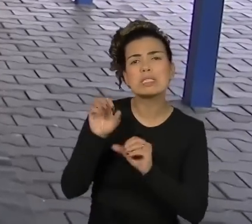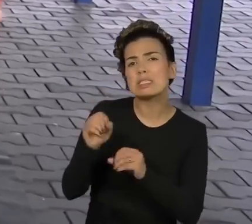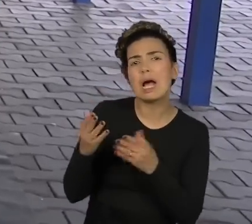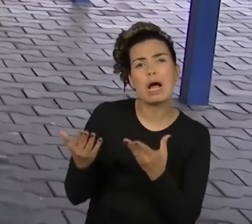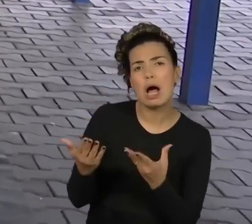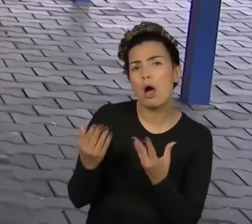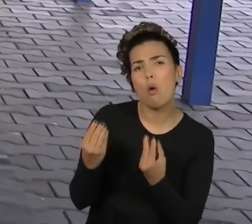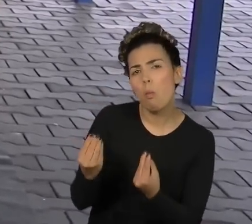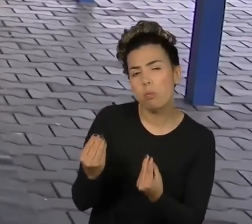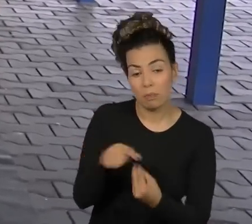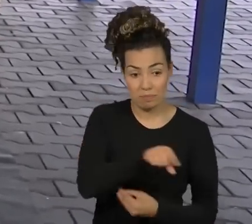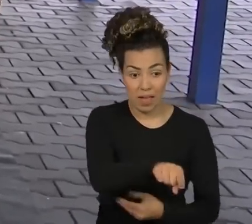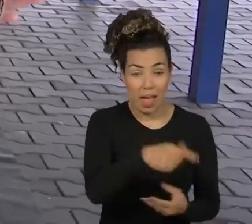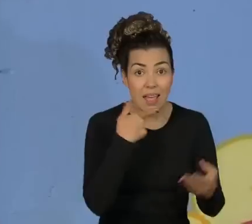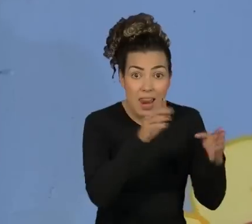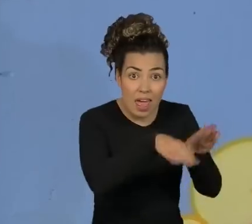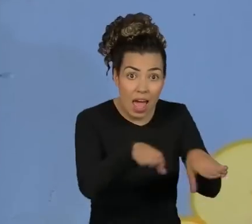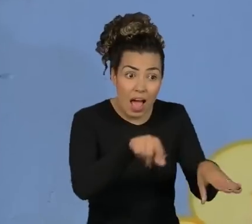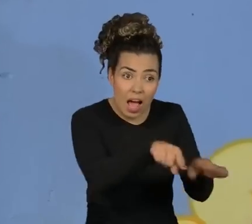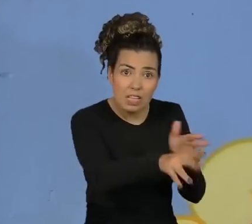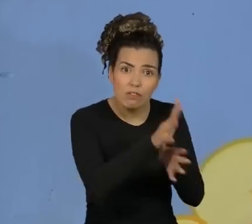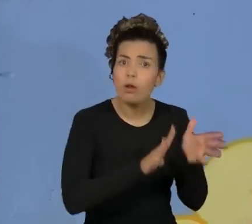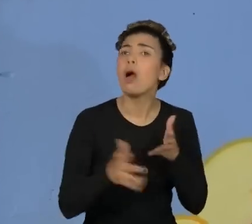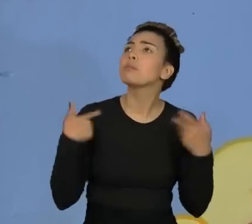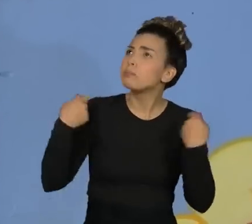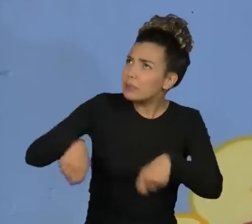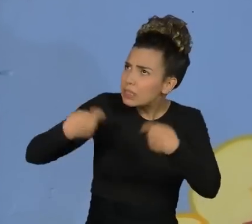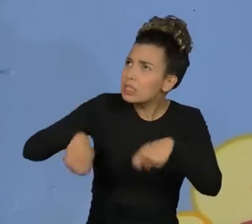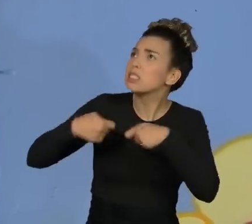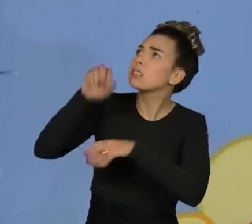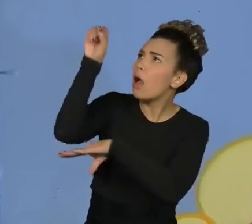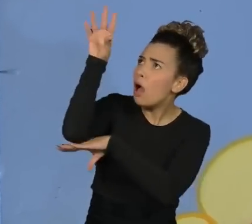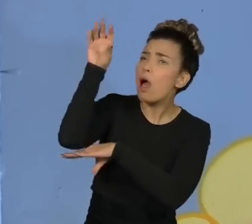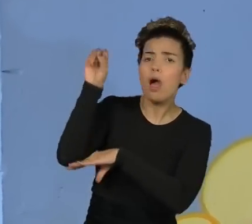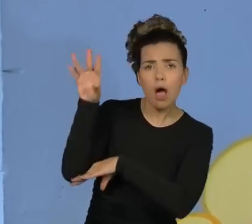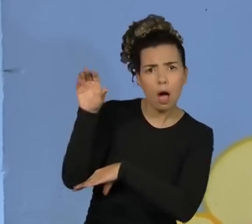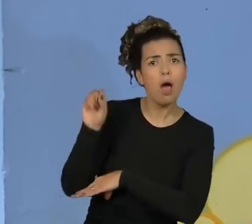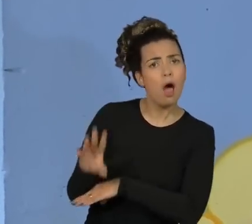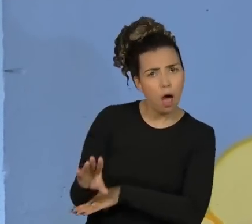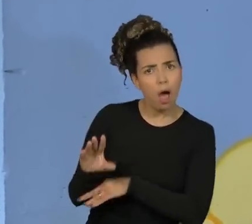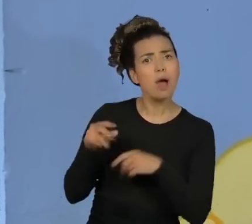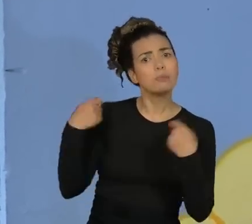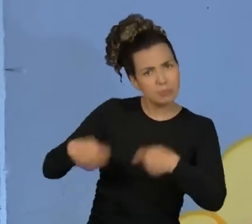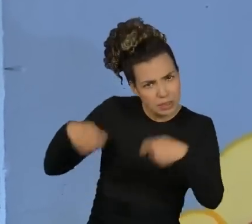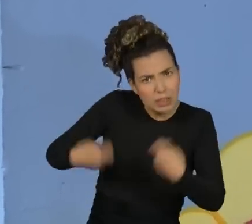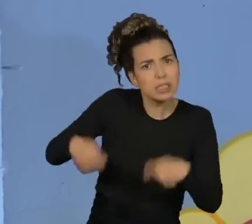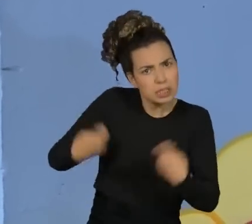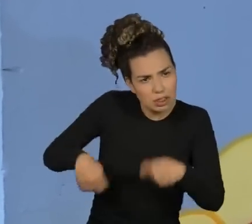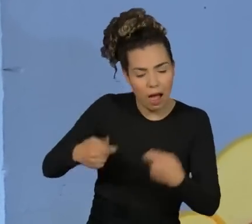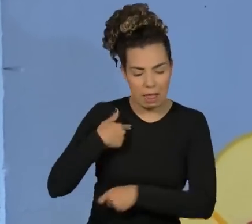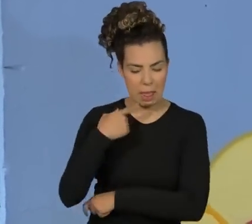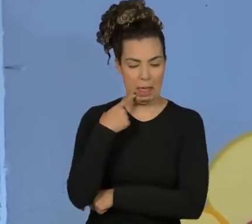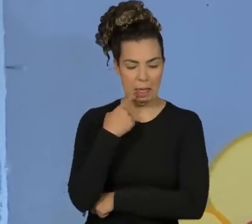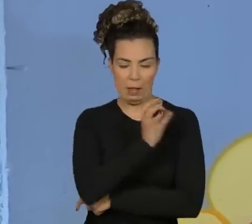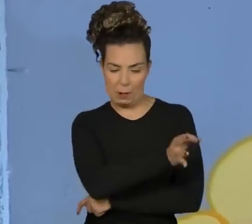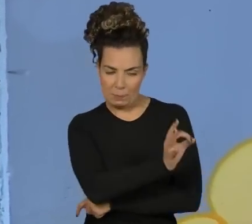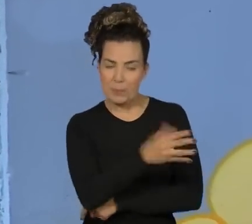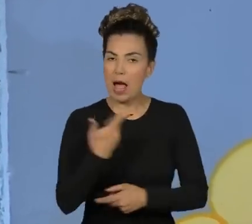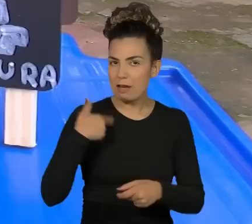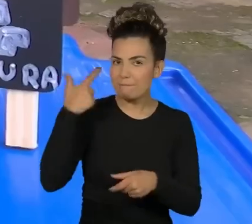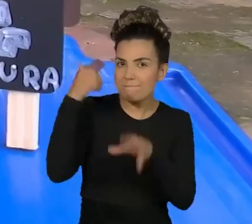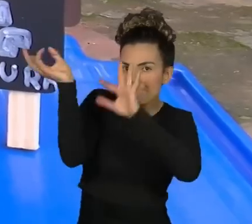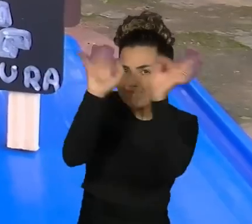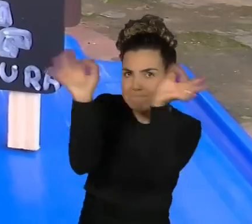minhas crianças falou assim, a gente precisa de um semáforo. E então a gente foi lá e confeccionou, vamos confeccionar o semáforo,